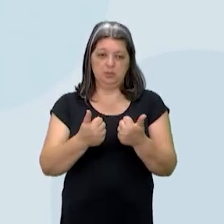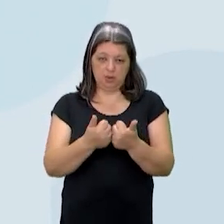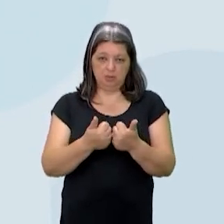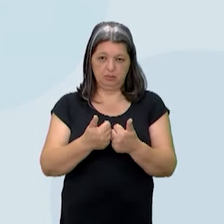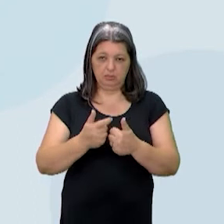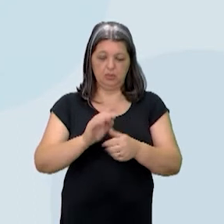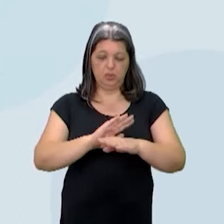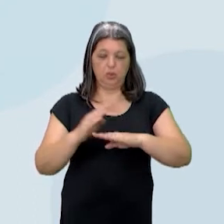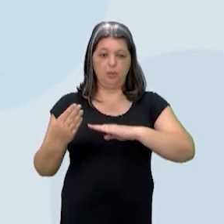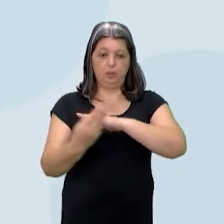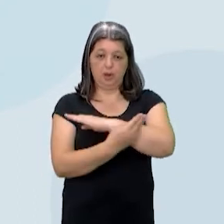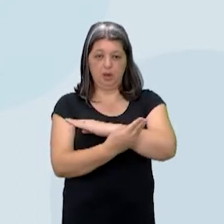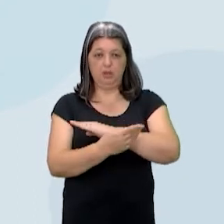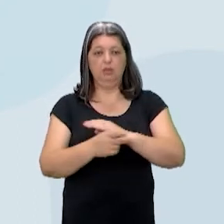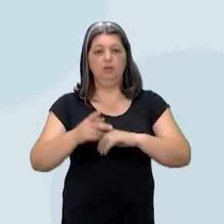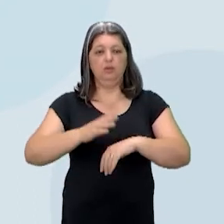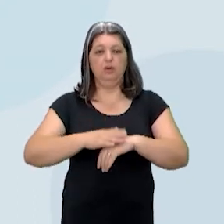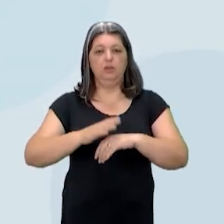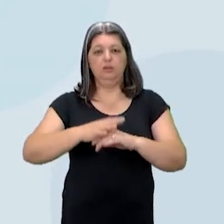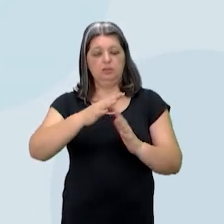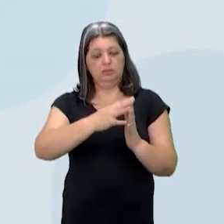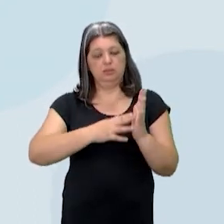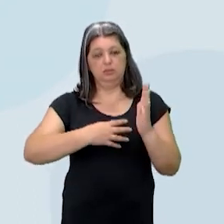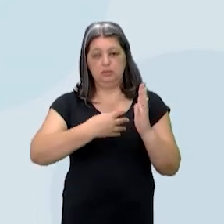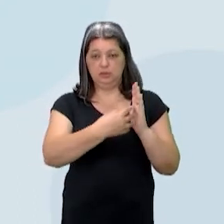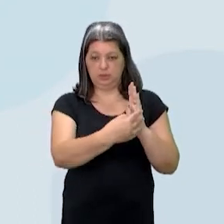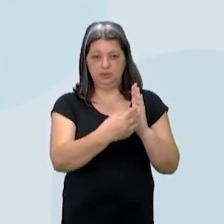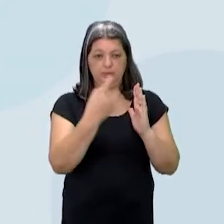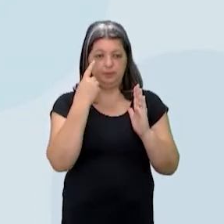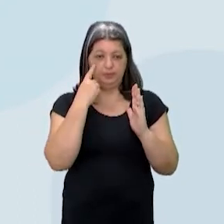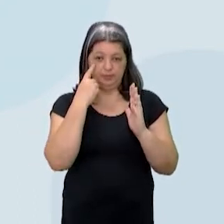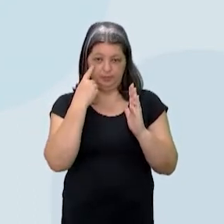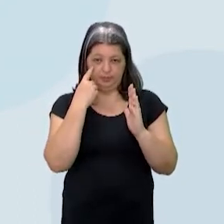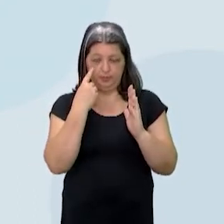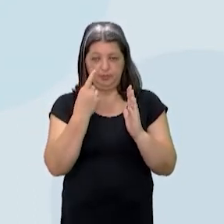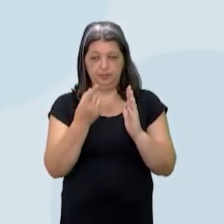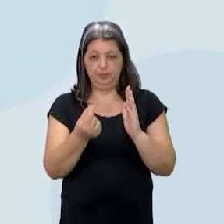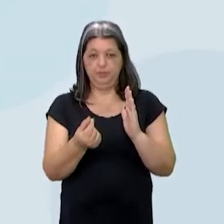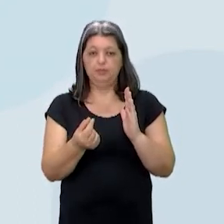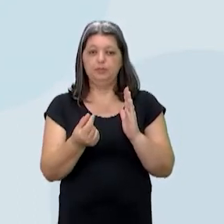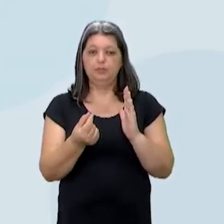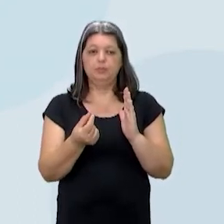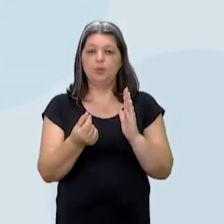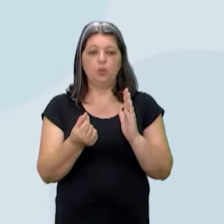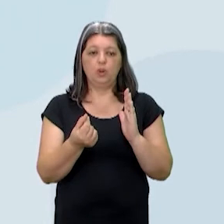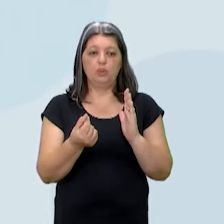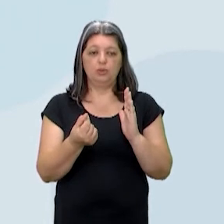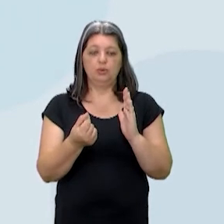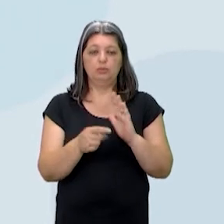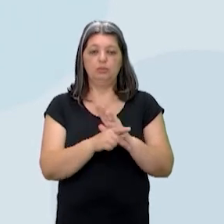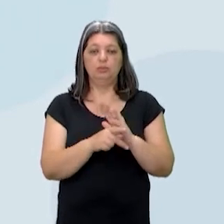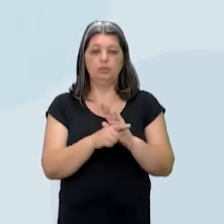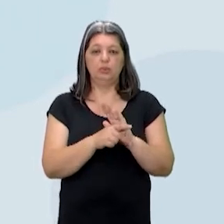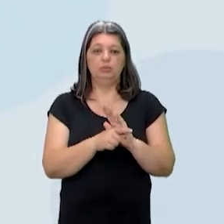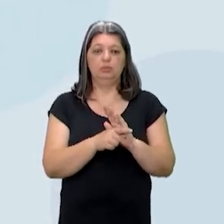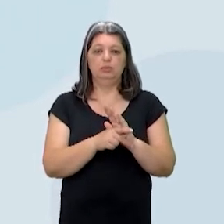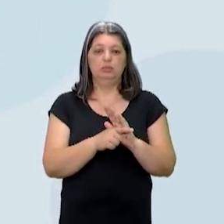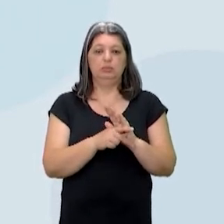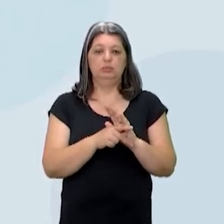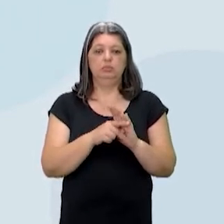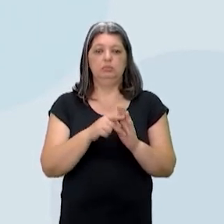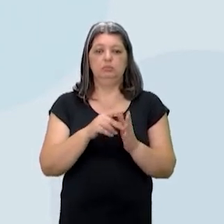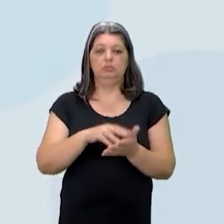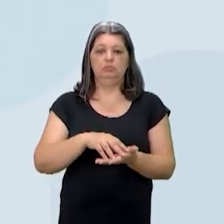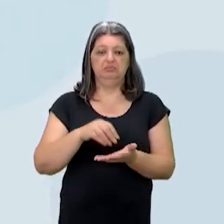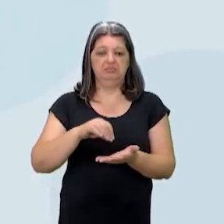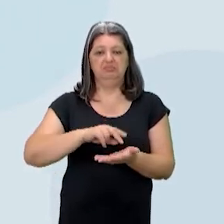seguinte tabela para indicar o preço, olha, o preço a ser pago na compra de